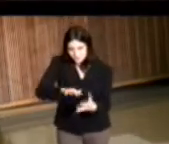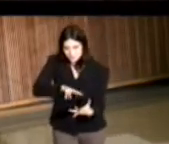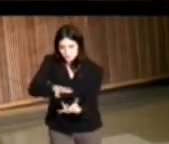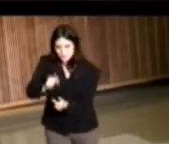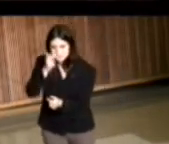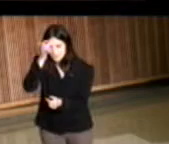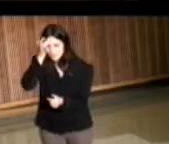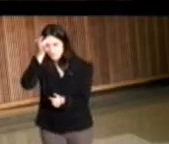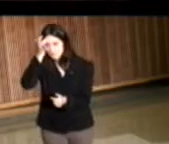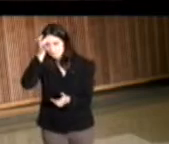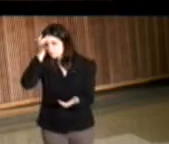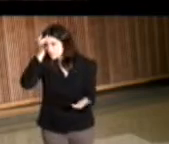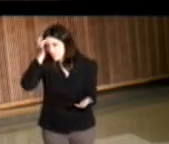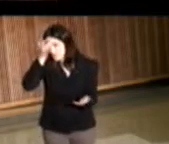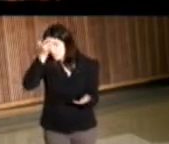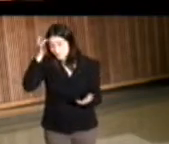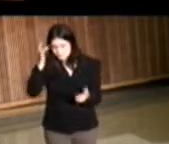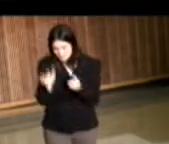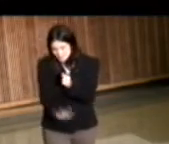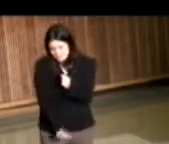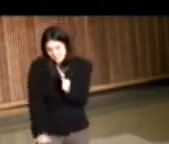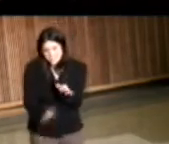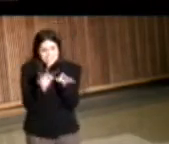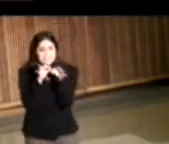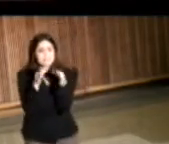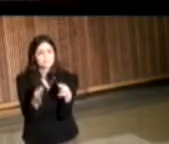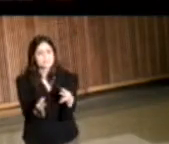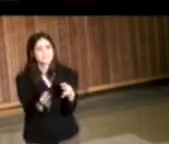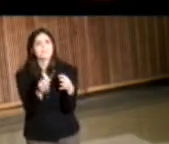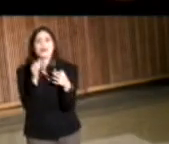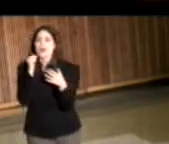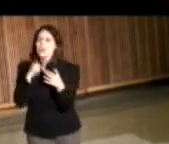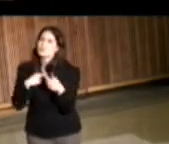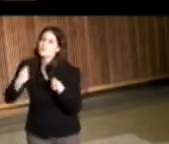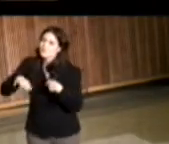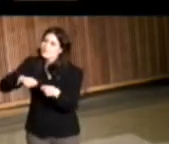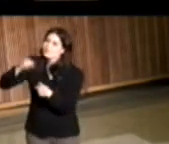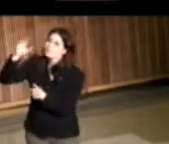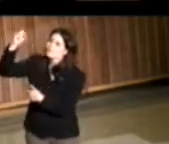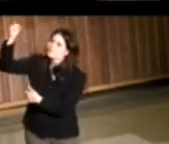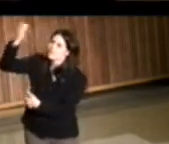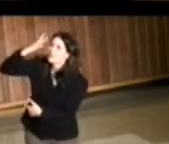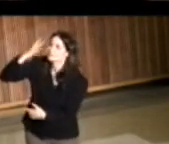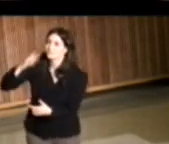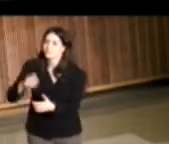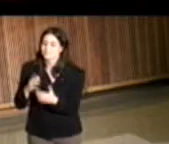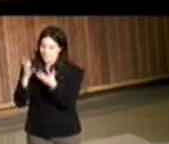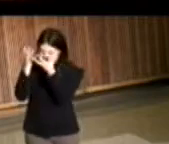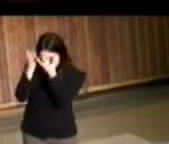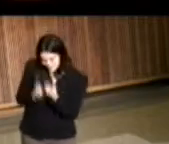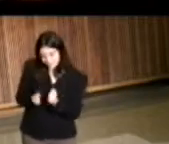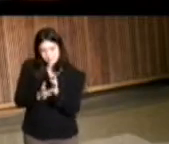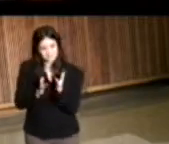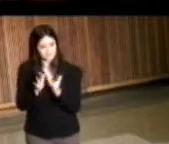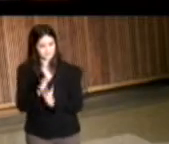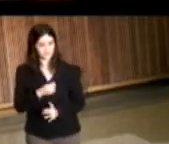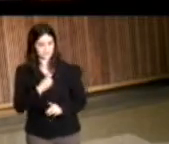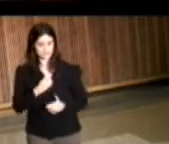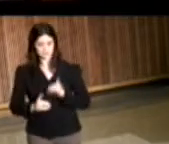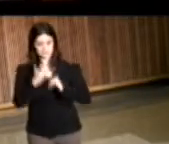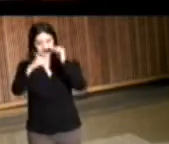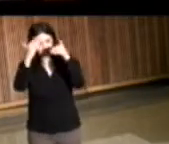ele diz: eu preciso de graça. Como é que eu posso amar as pessoas? Quando eu